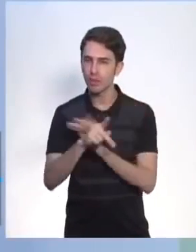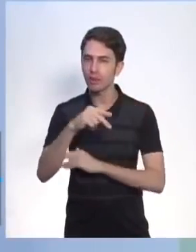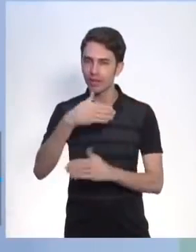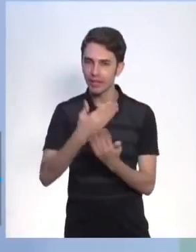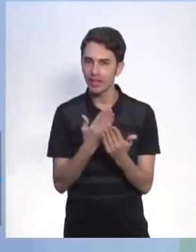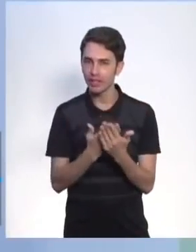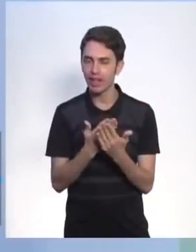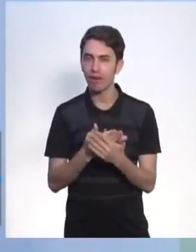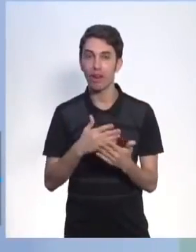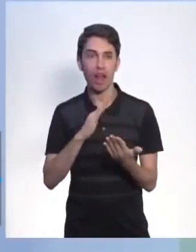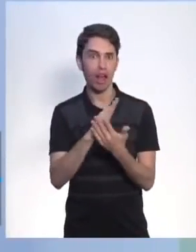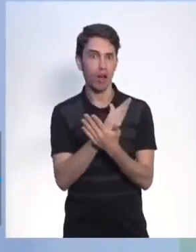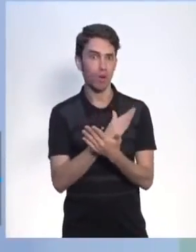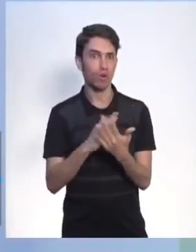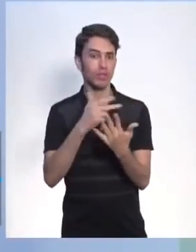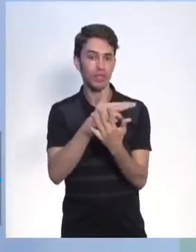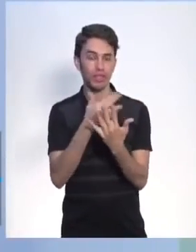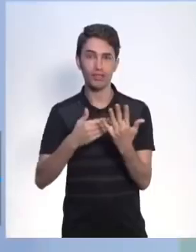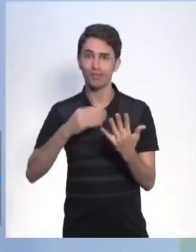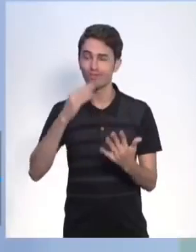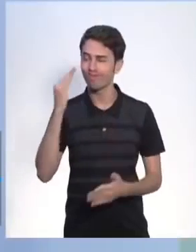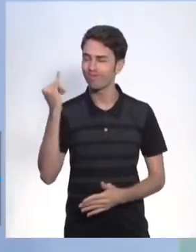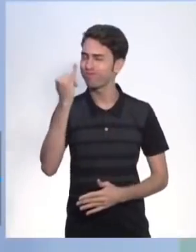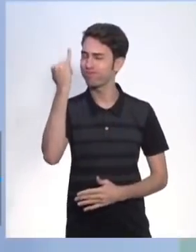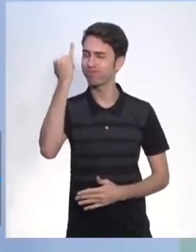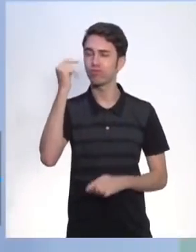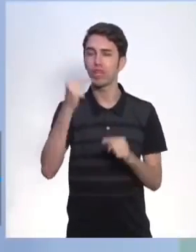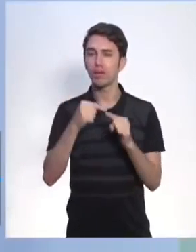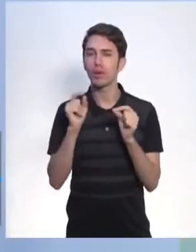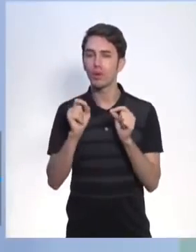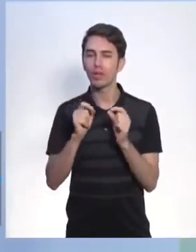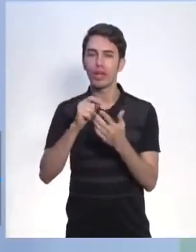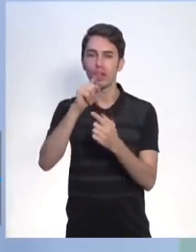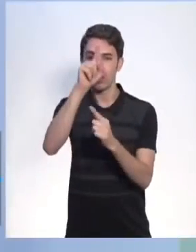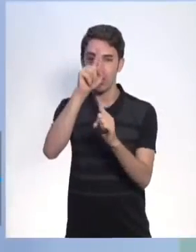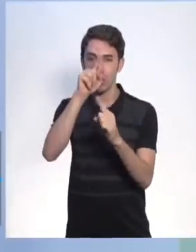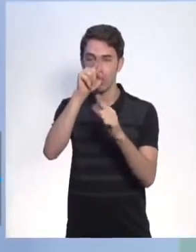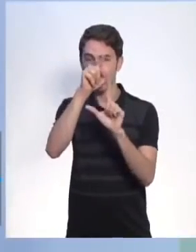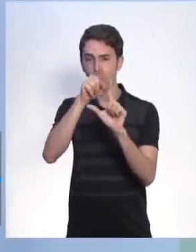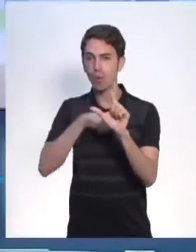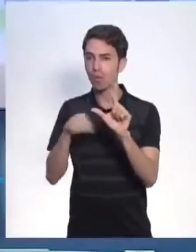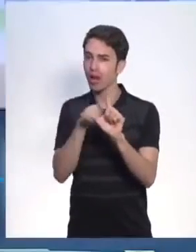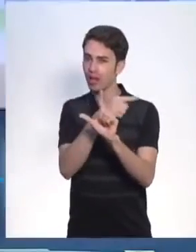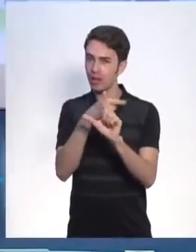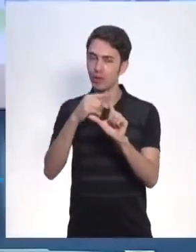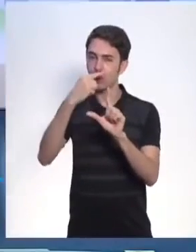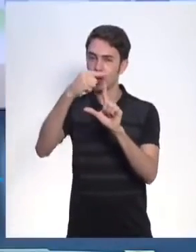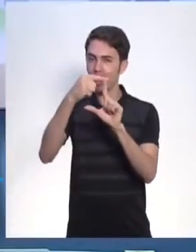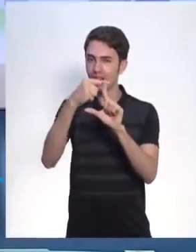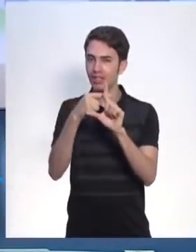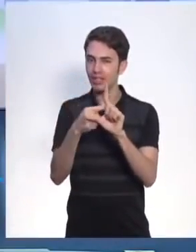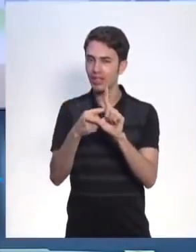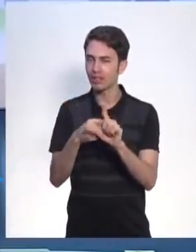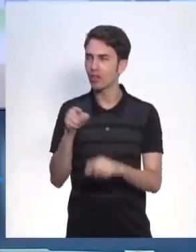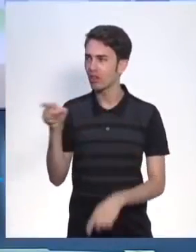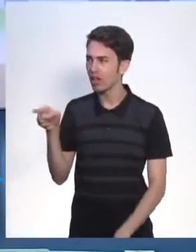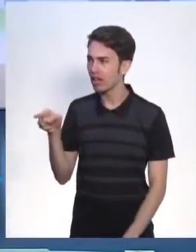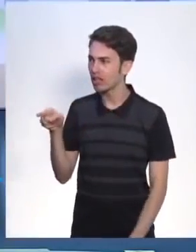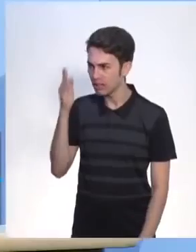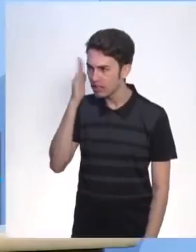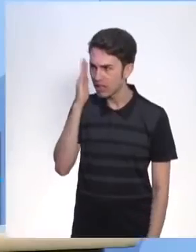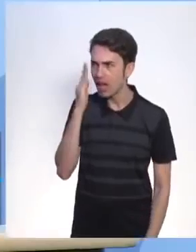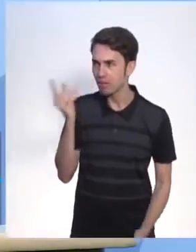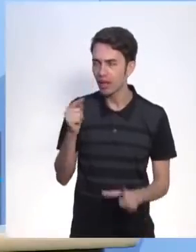como coloca a mesma habilidade, é a questão do plano cartesiano. Ana, Oi. você sabe o que é o plano